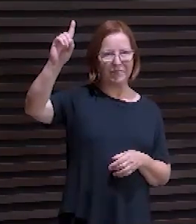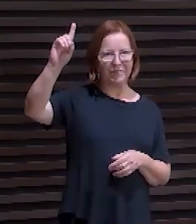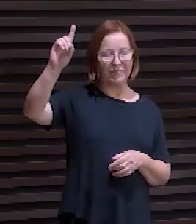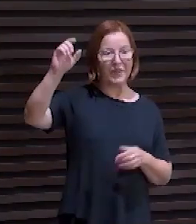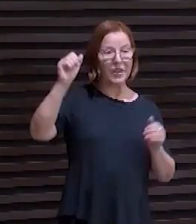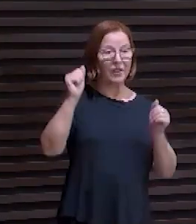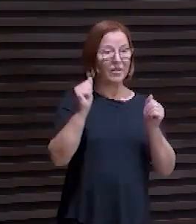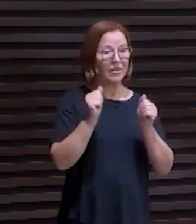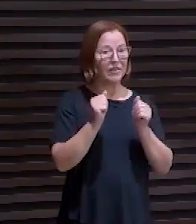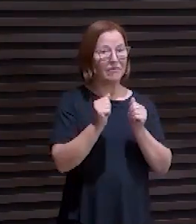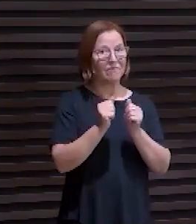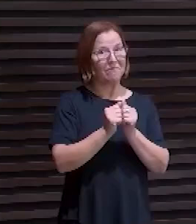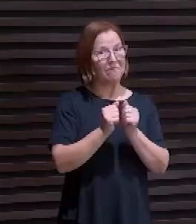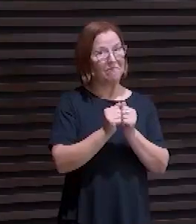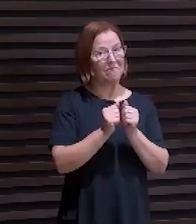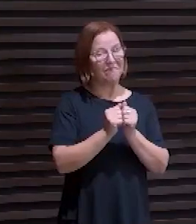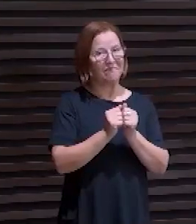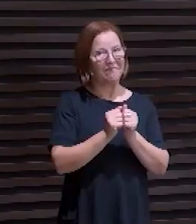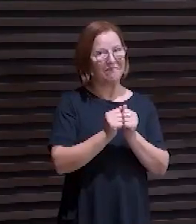co-eterno com o Pai.